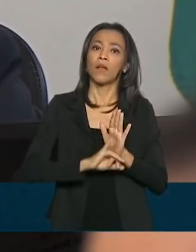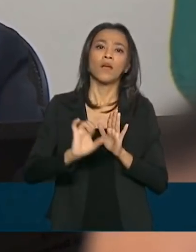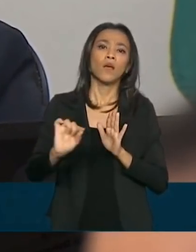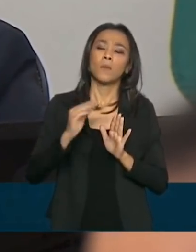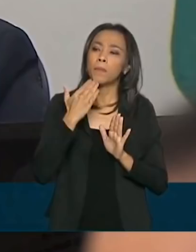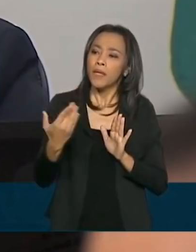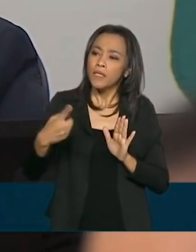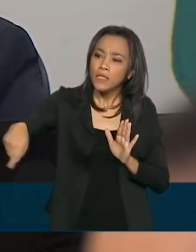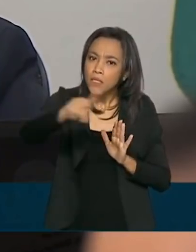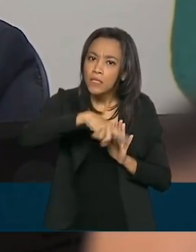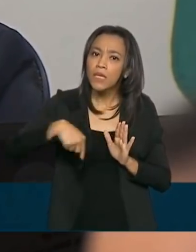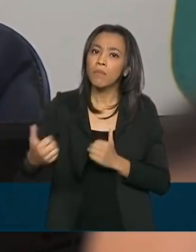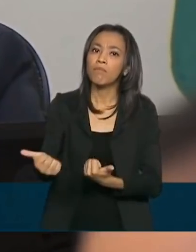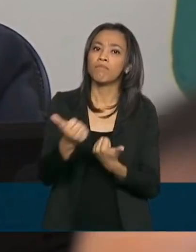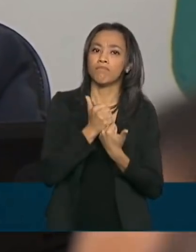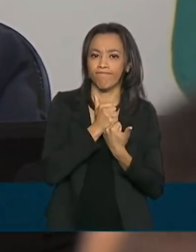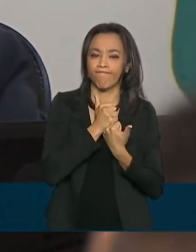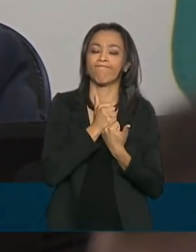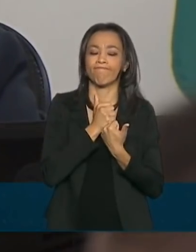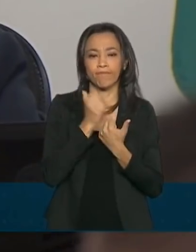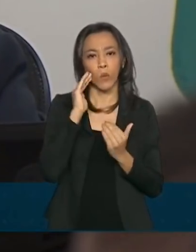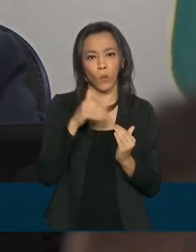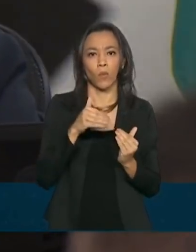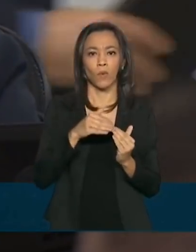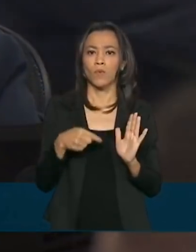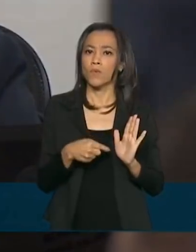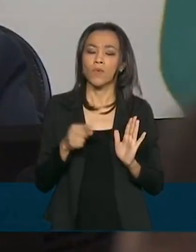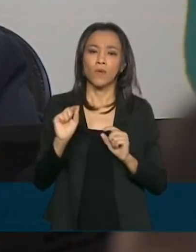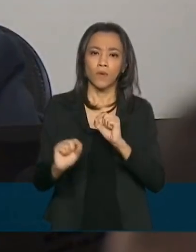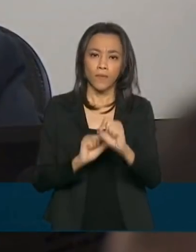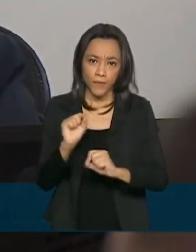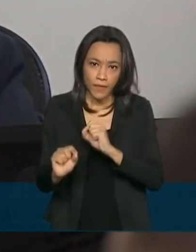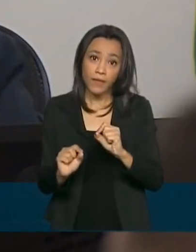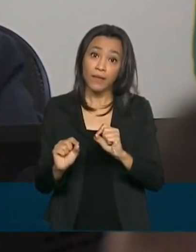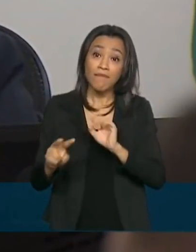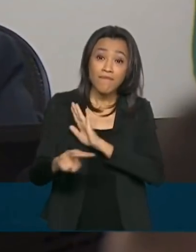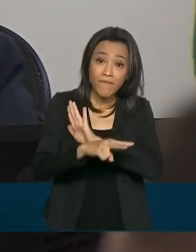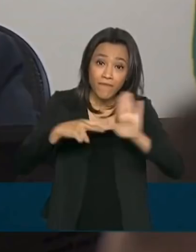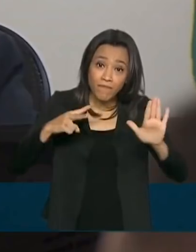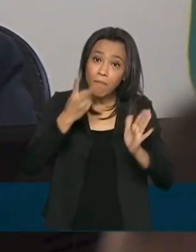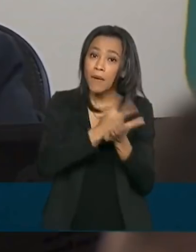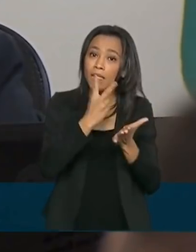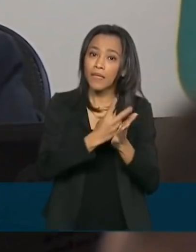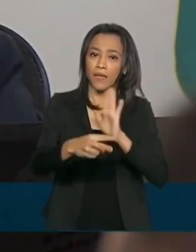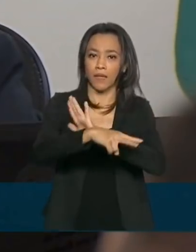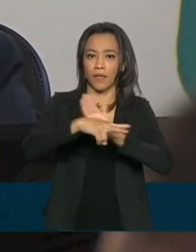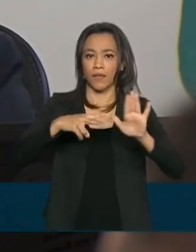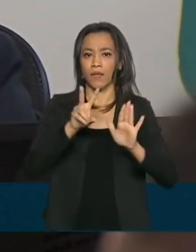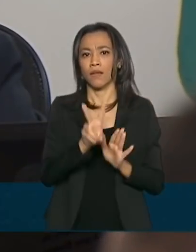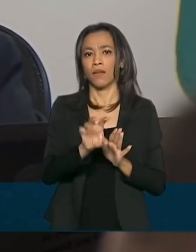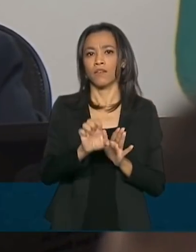aos senhores é a questão de manutenção de um veto muito importante, que